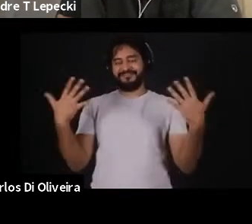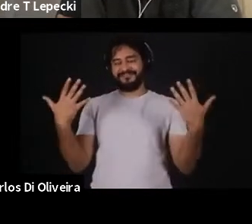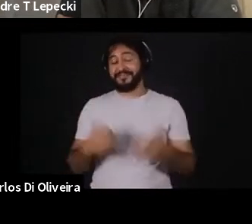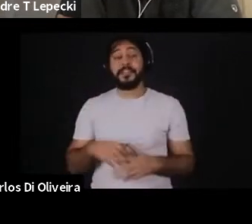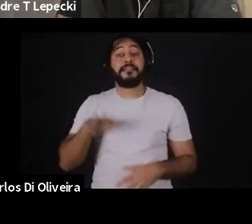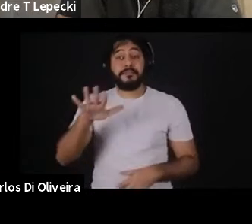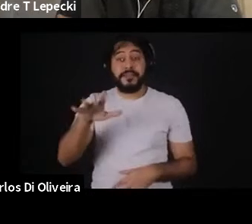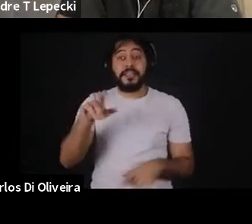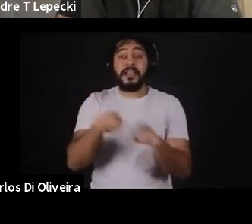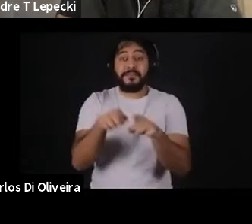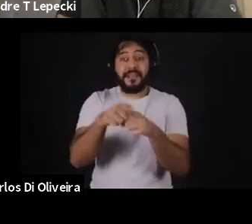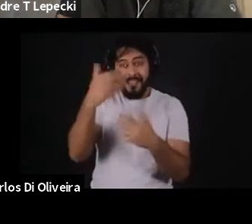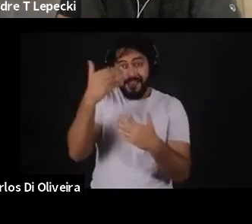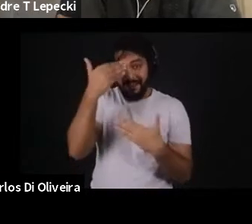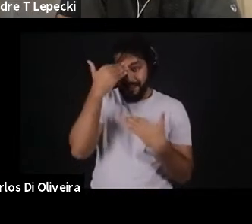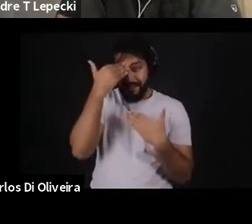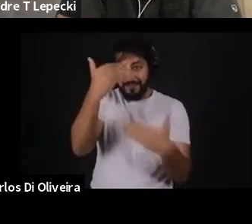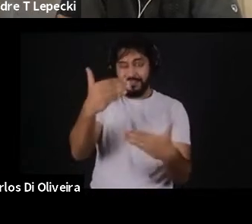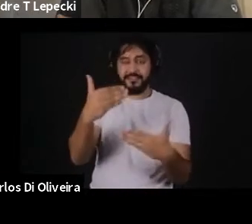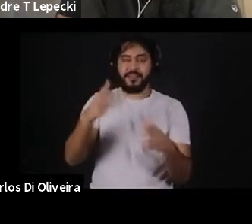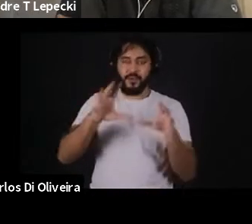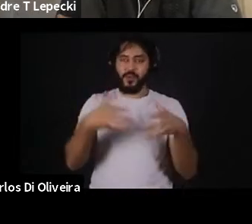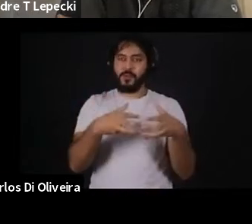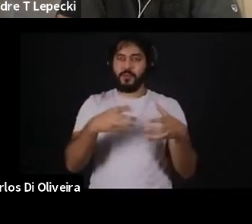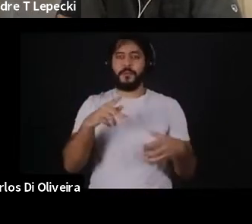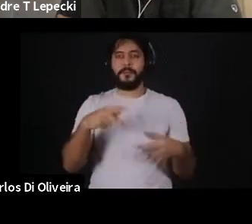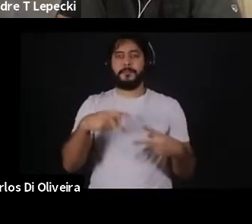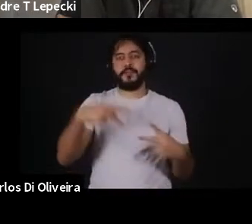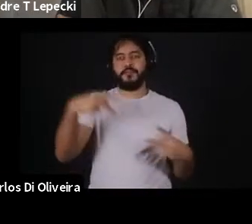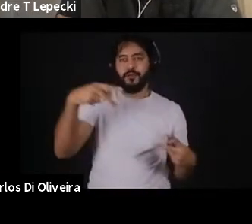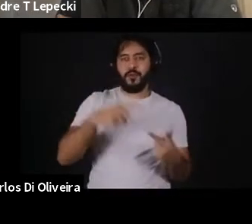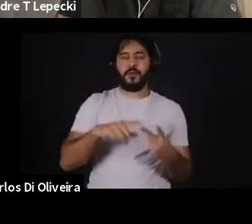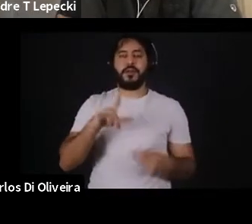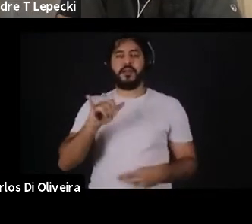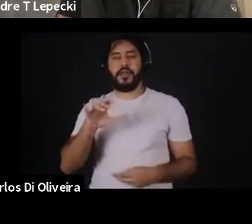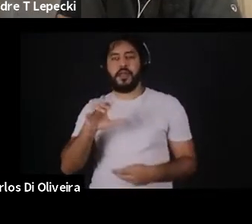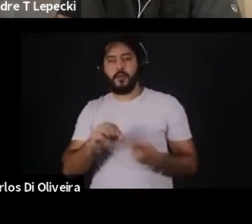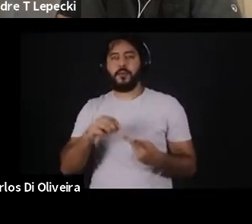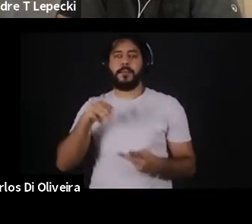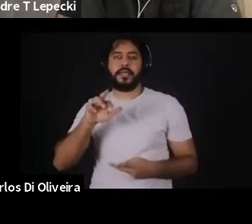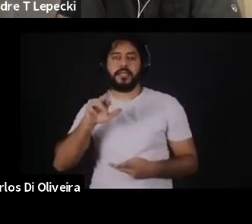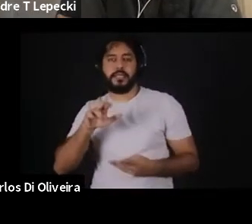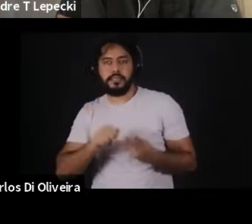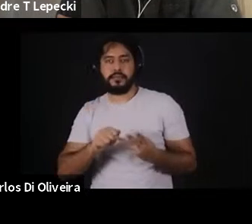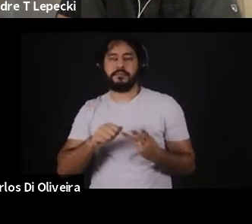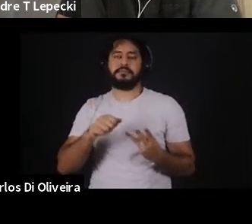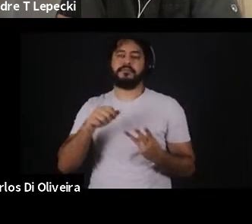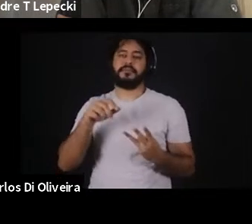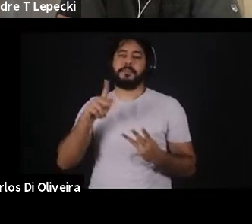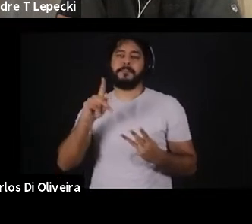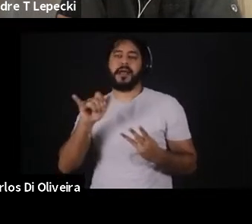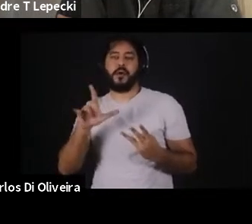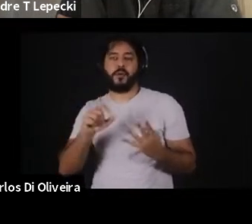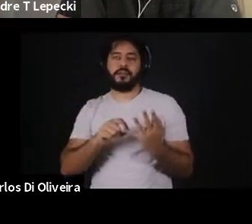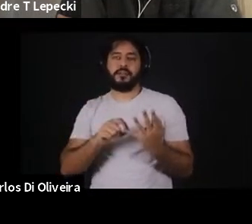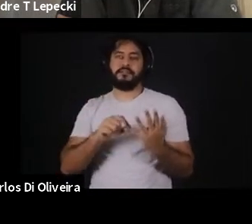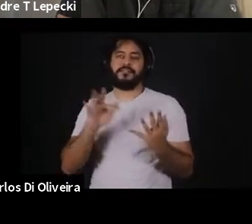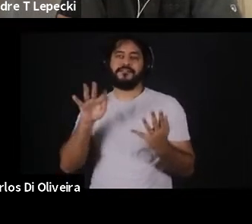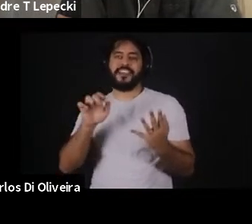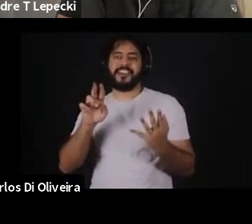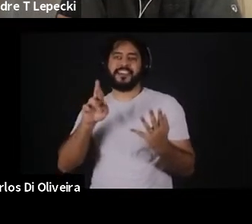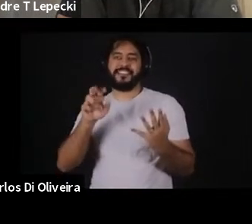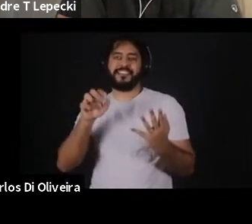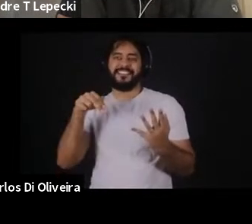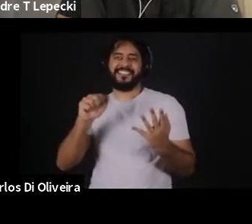Pivô, e ao Léo, a Marina, todo mundo, a Paula, a Fernanda, a Jéssica, falei todo mundo, tem que falar todo mundo, né?